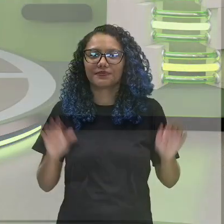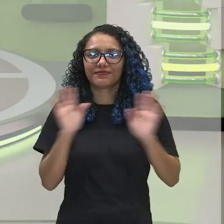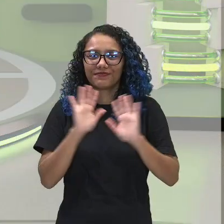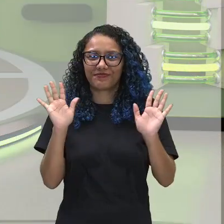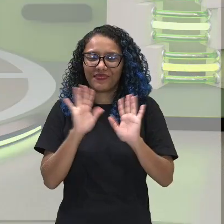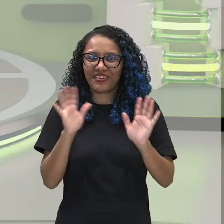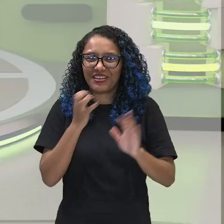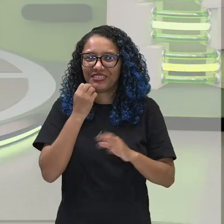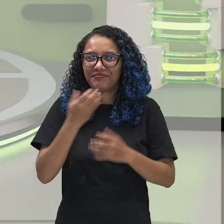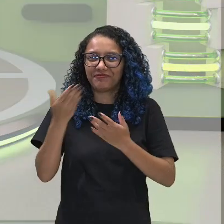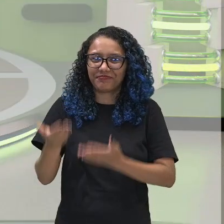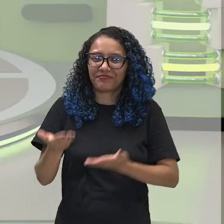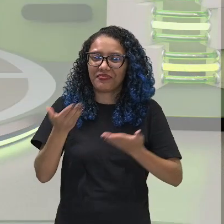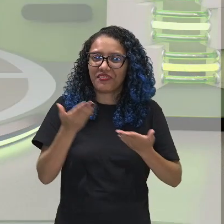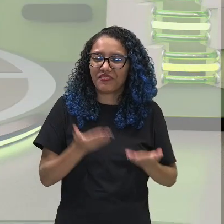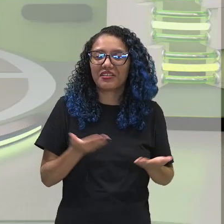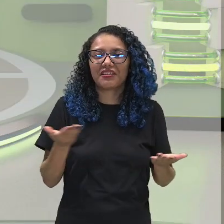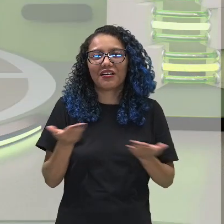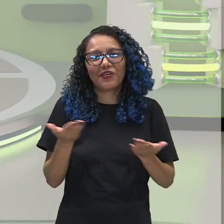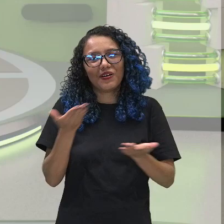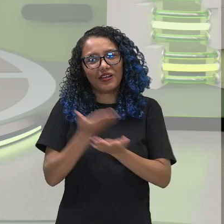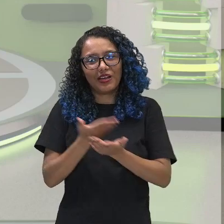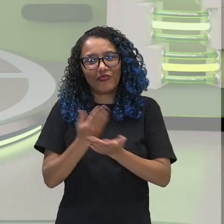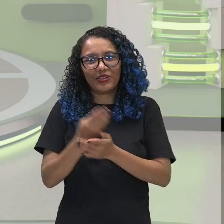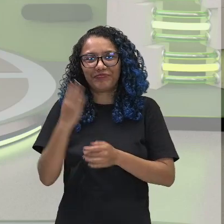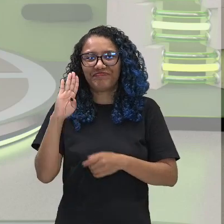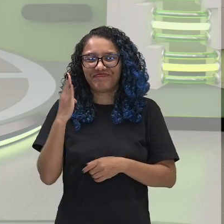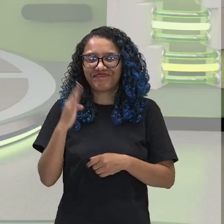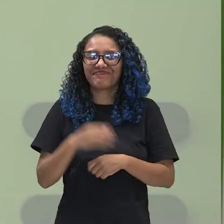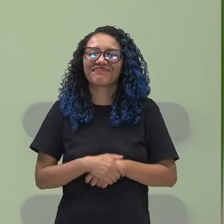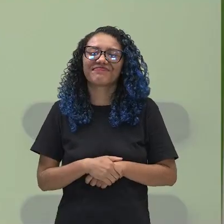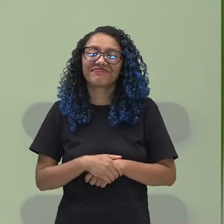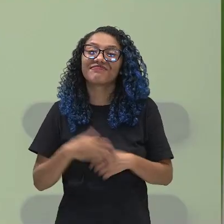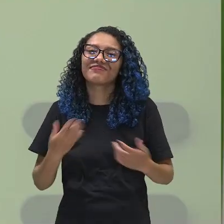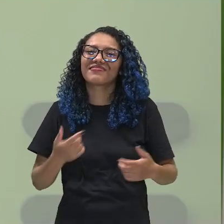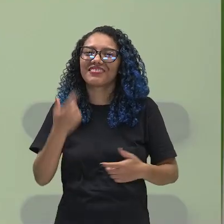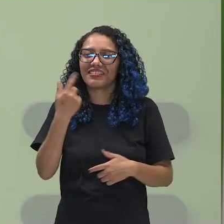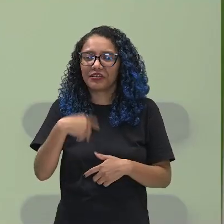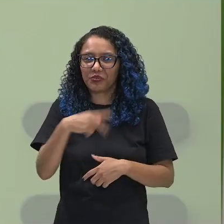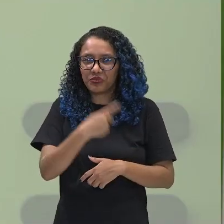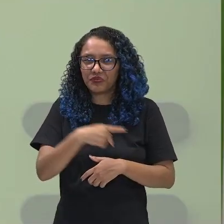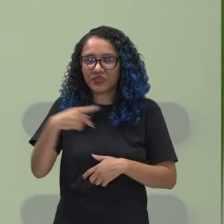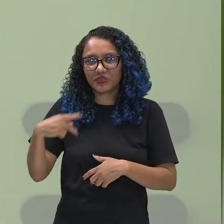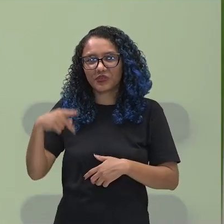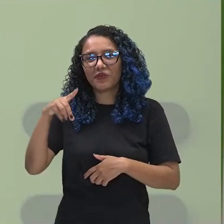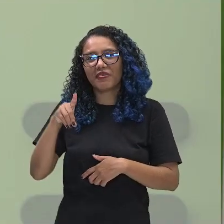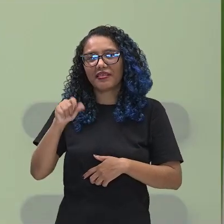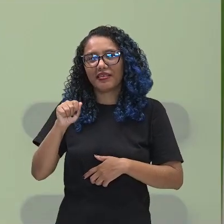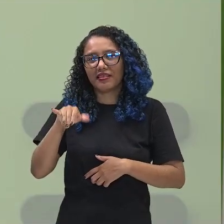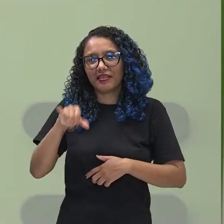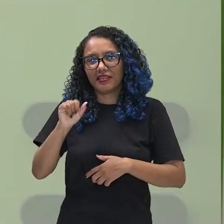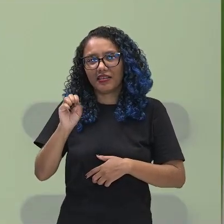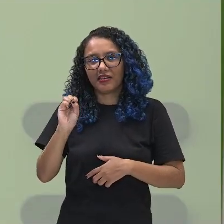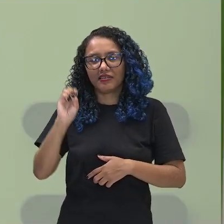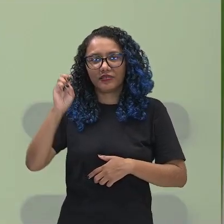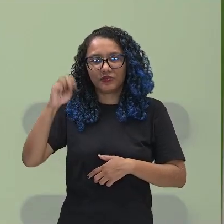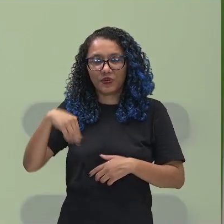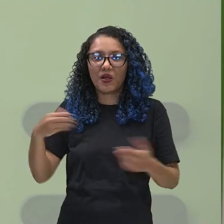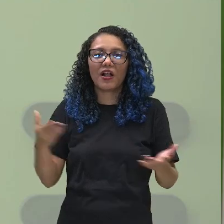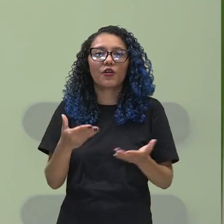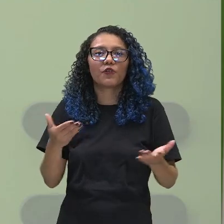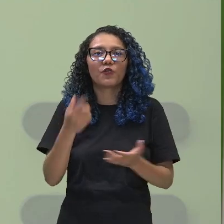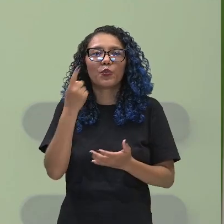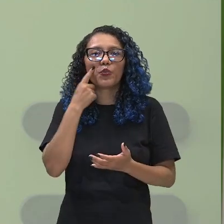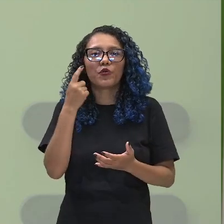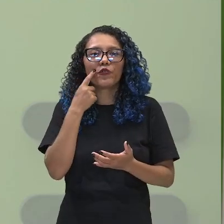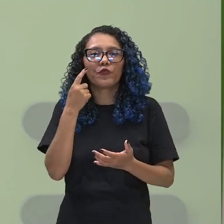Olá, sejam bem-vindos aí para a nossa aula de Biologia. Eu sou o professor Daison Jardim e vamos ver aí o que